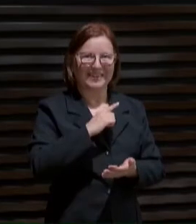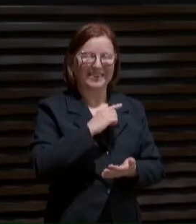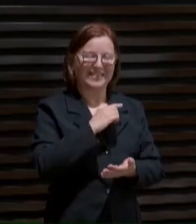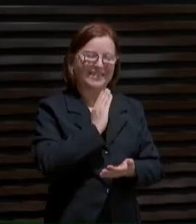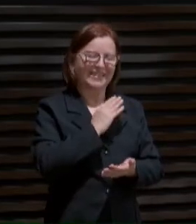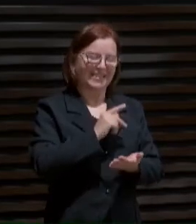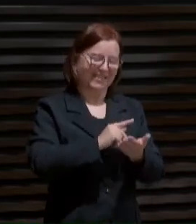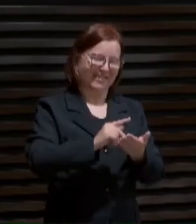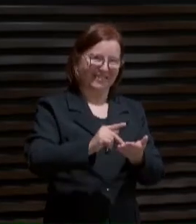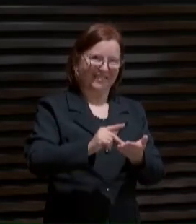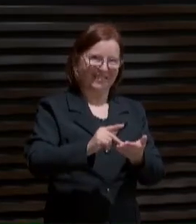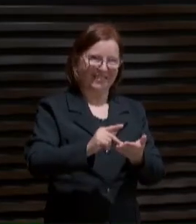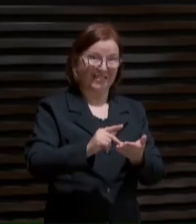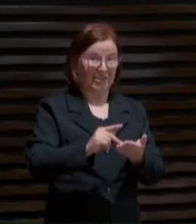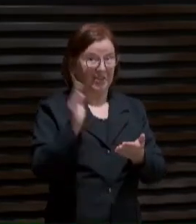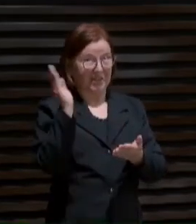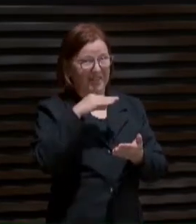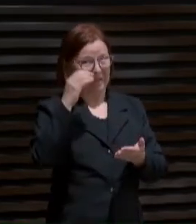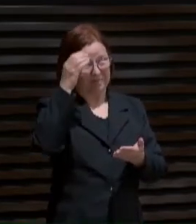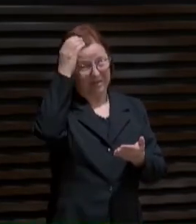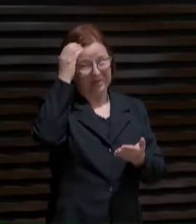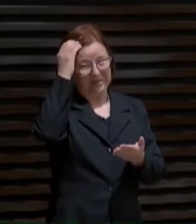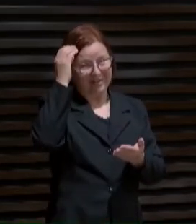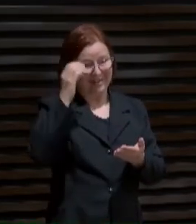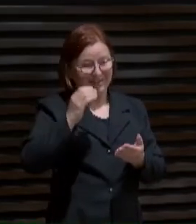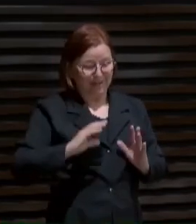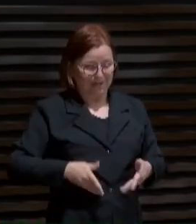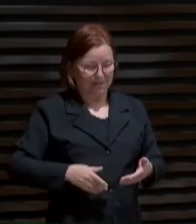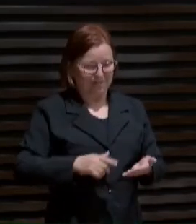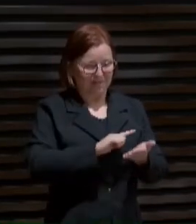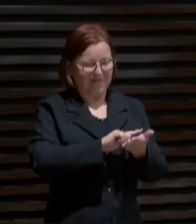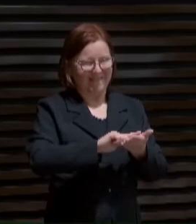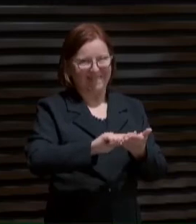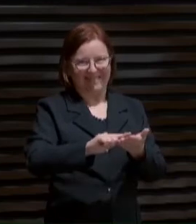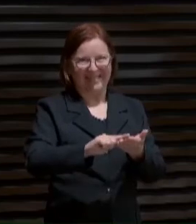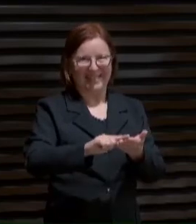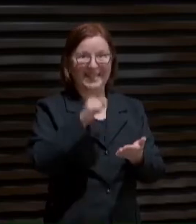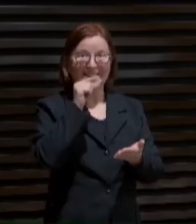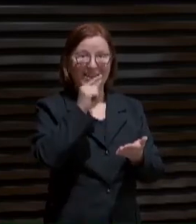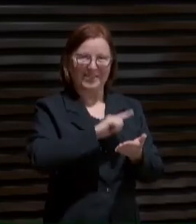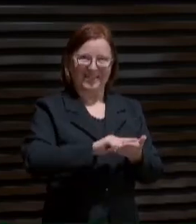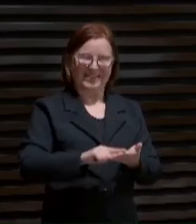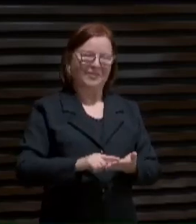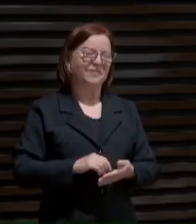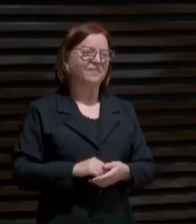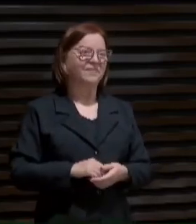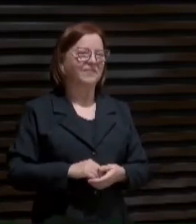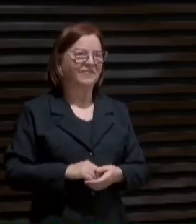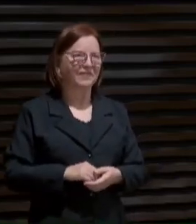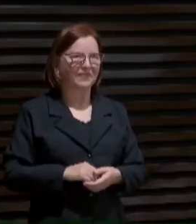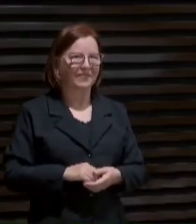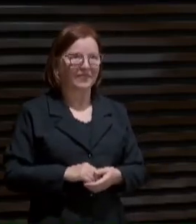purificado da marca consciência eo corpo lavado com água limpa veja que esse